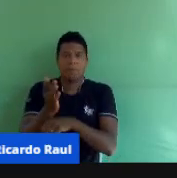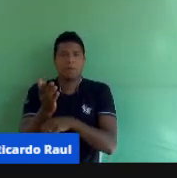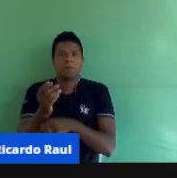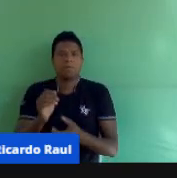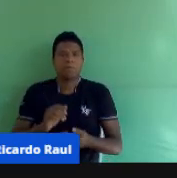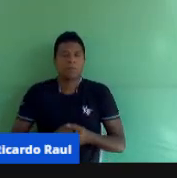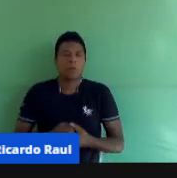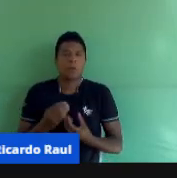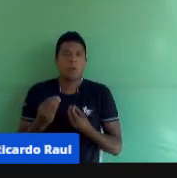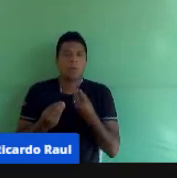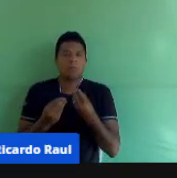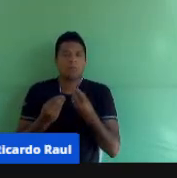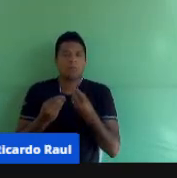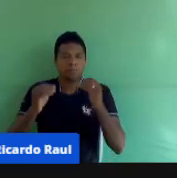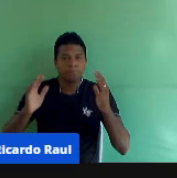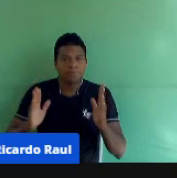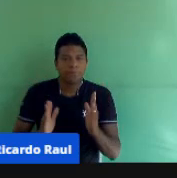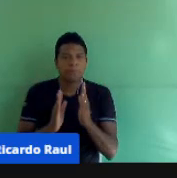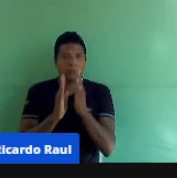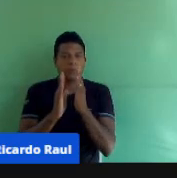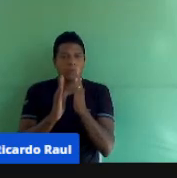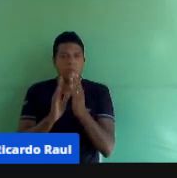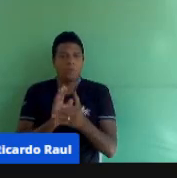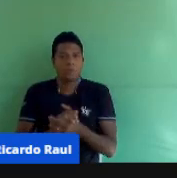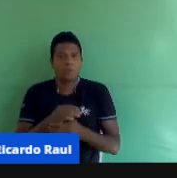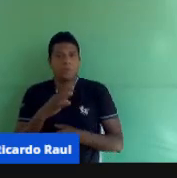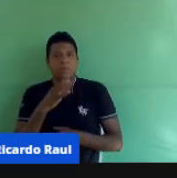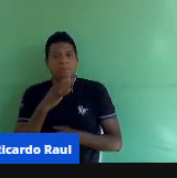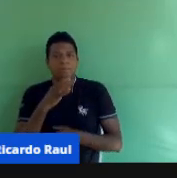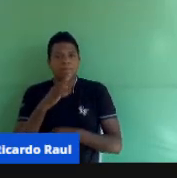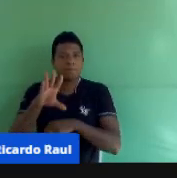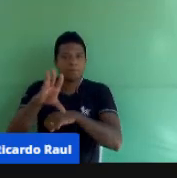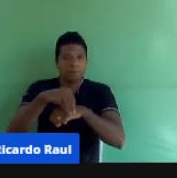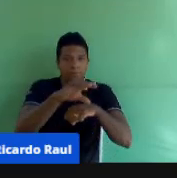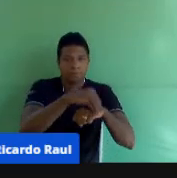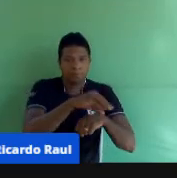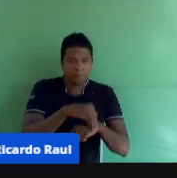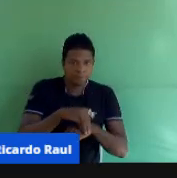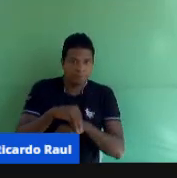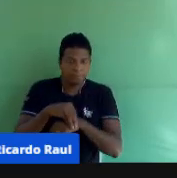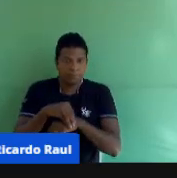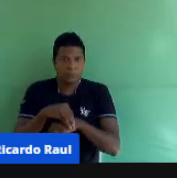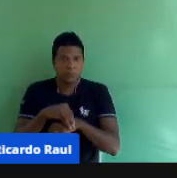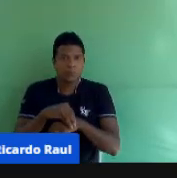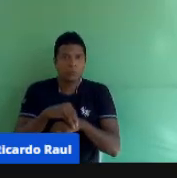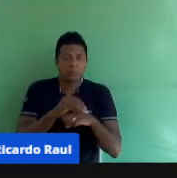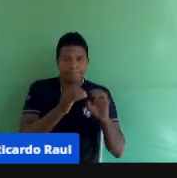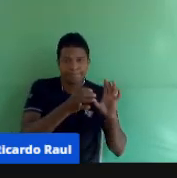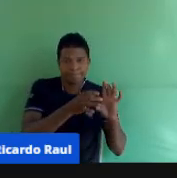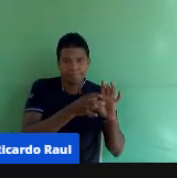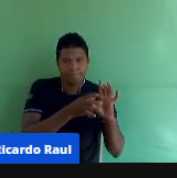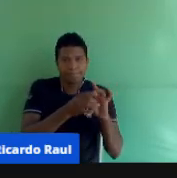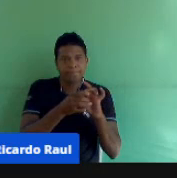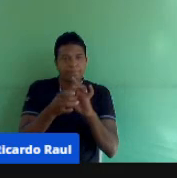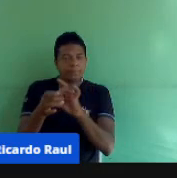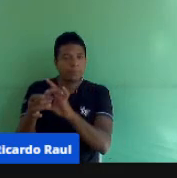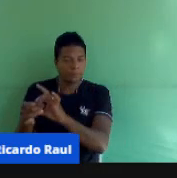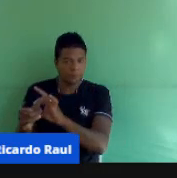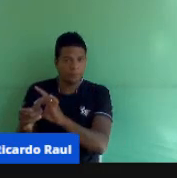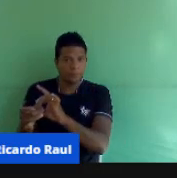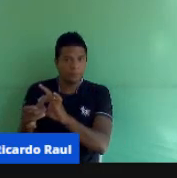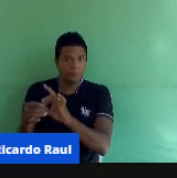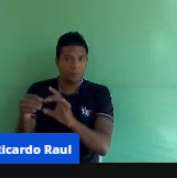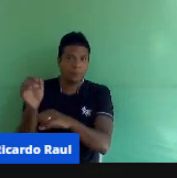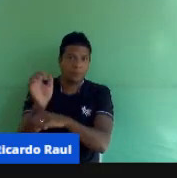de confrontar aqueles conhecimentos que são abordados, aquele contexto que é levado em consideração no